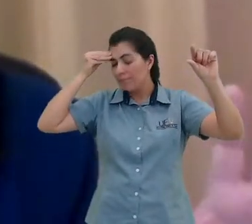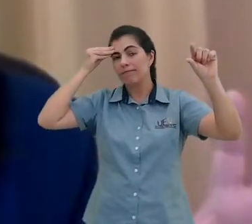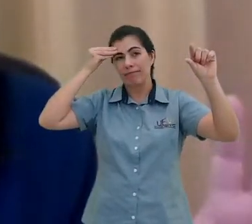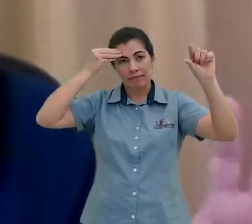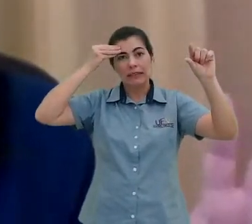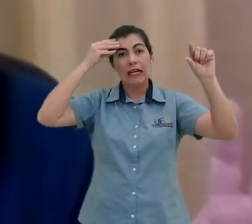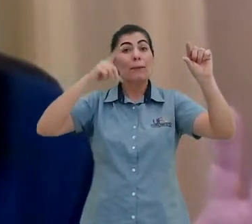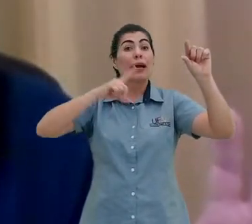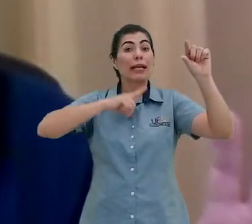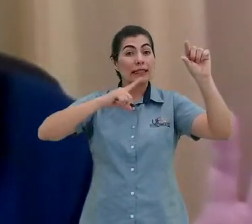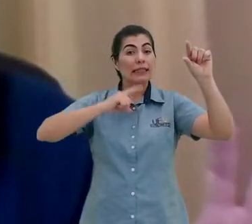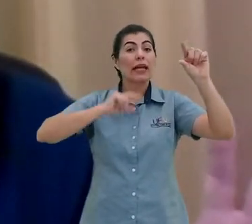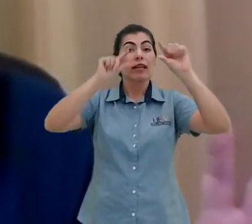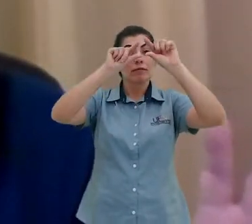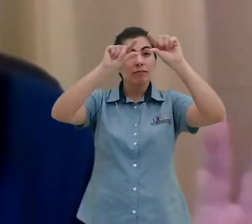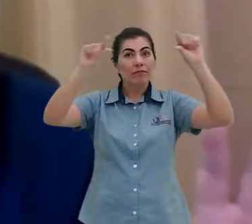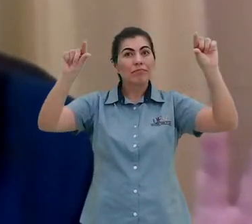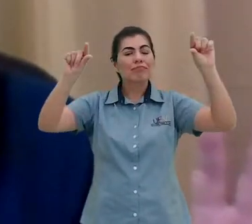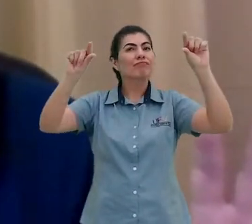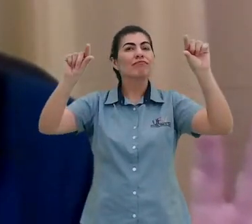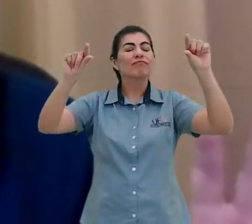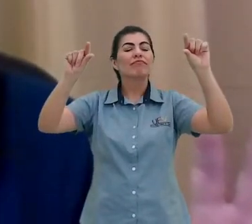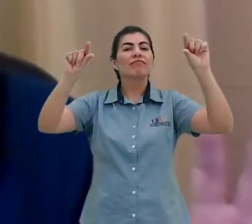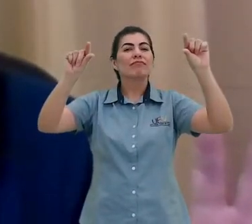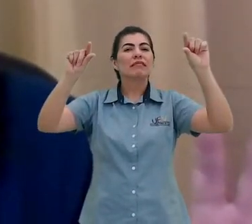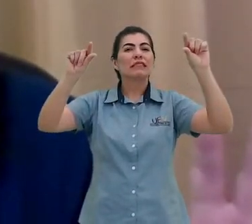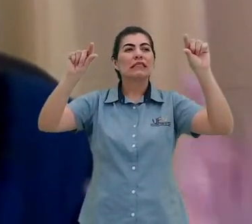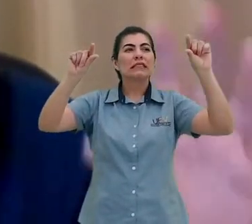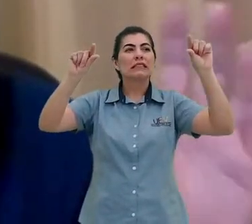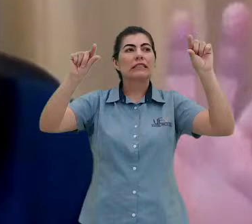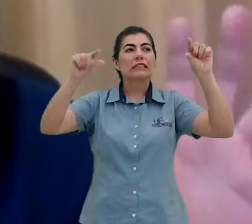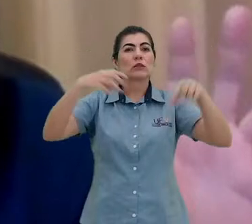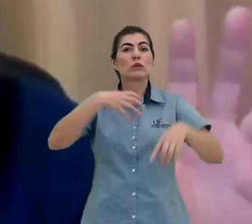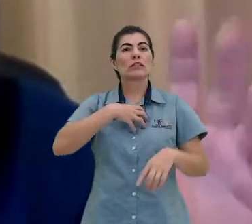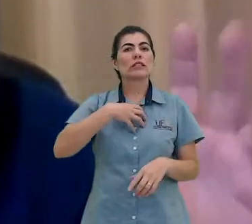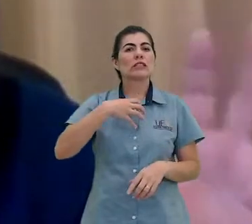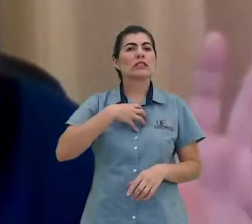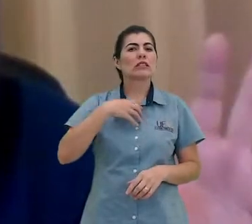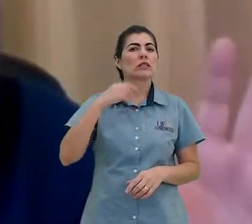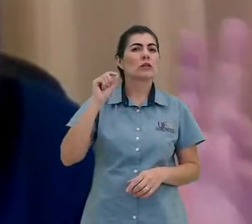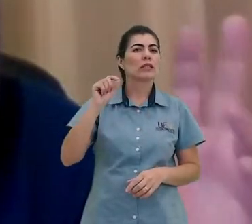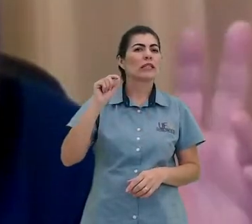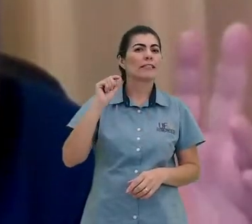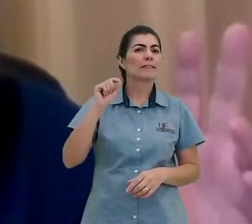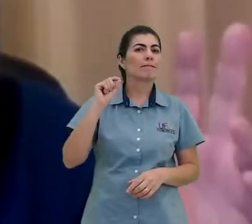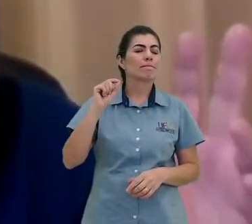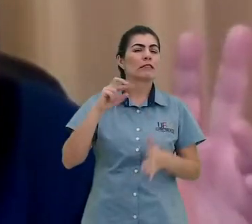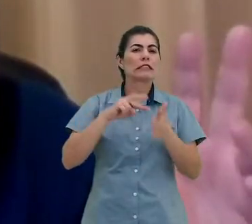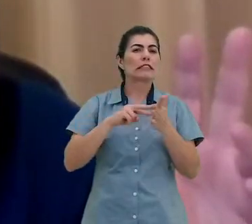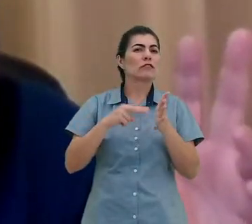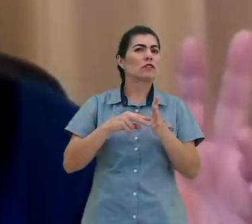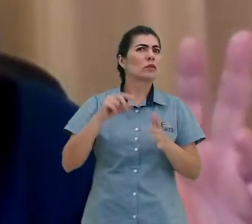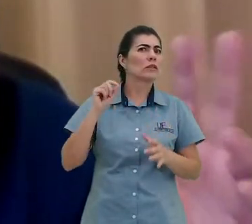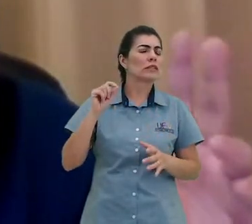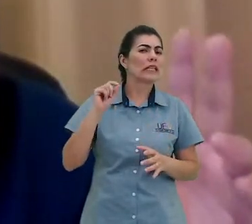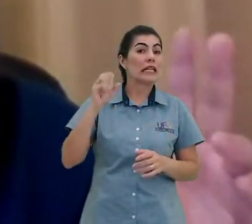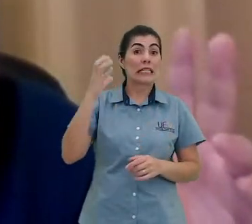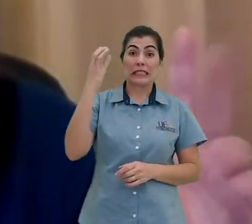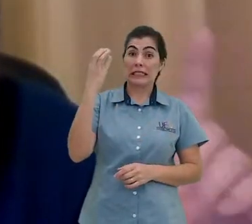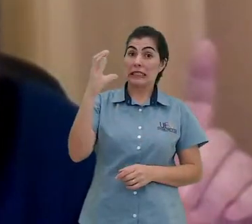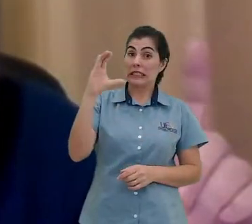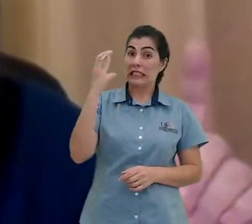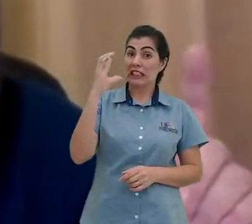alguma coisa assim no sentido de que, entre aspas, os cientistas são